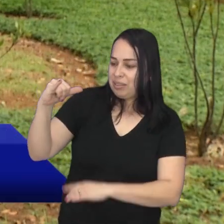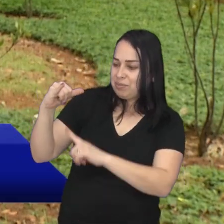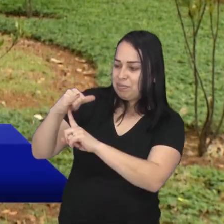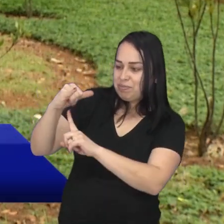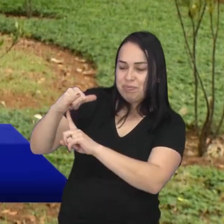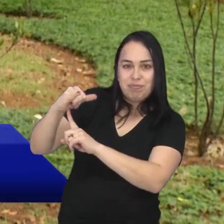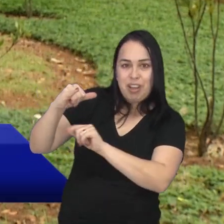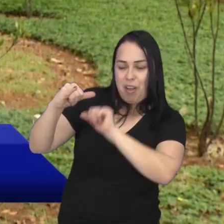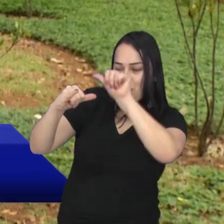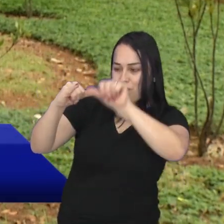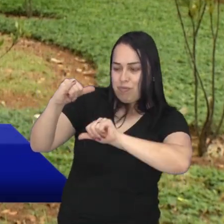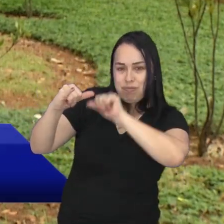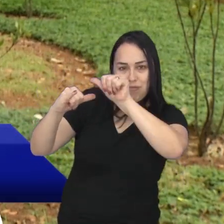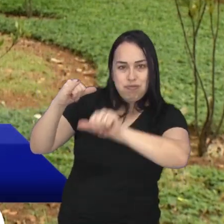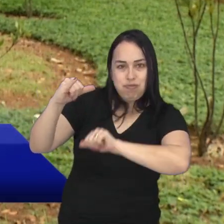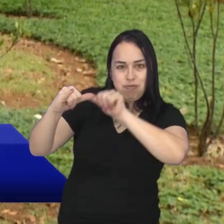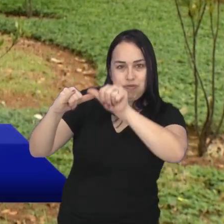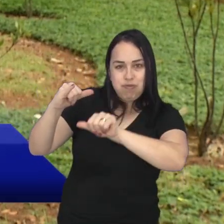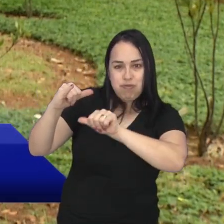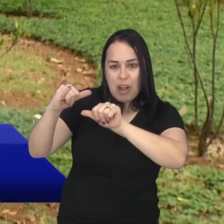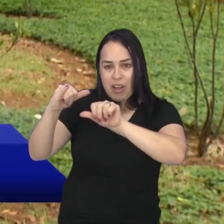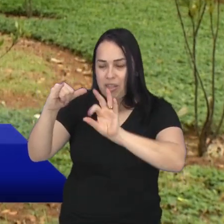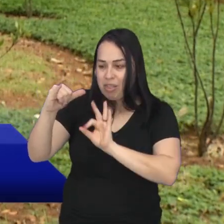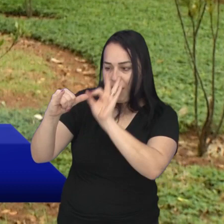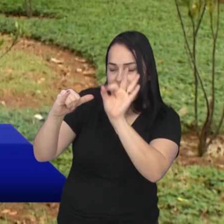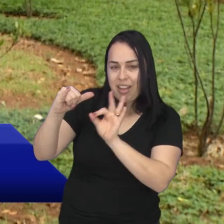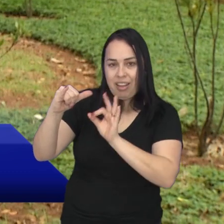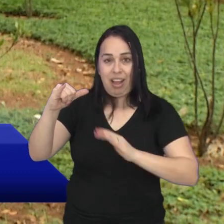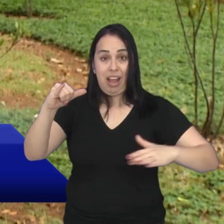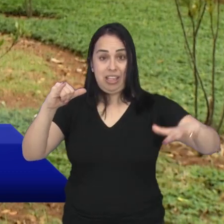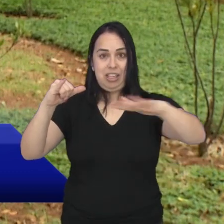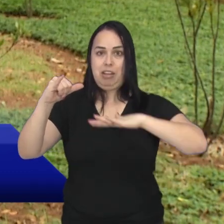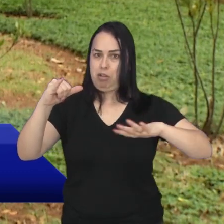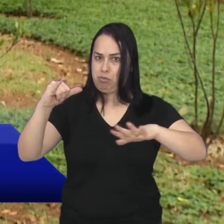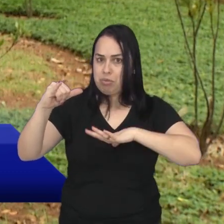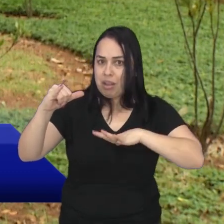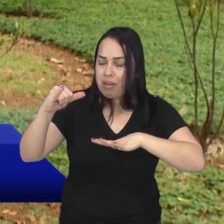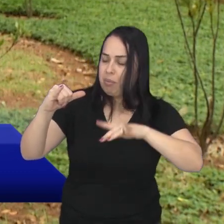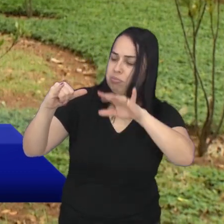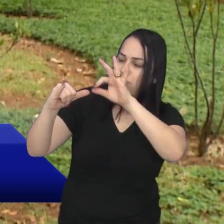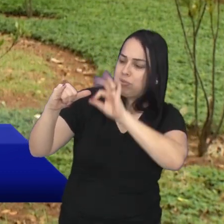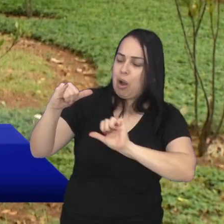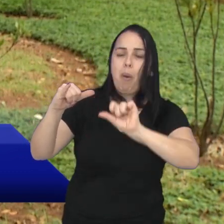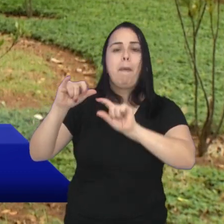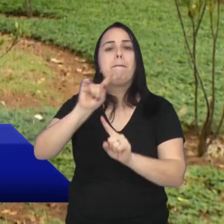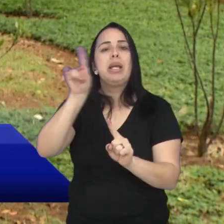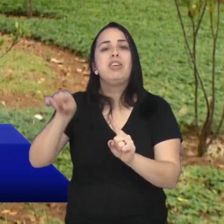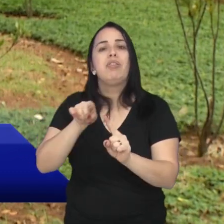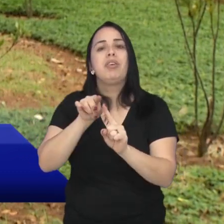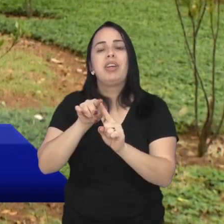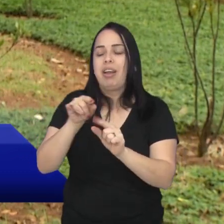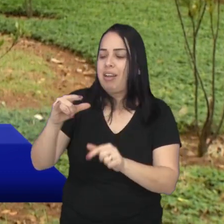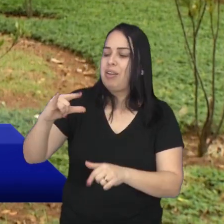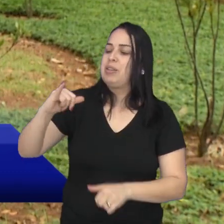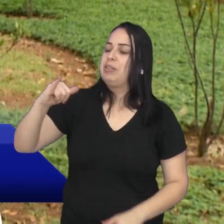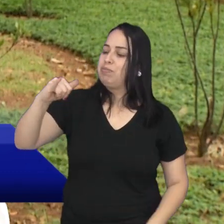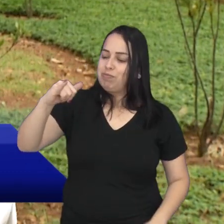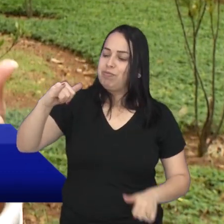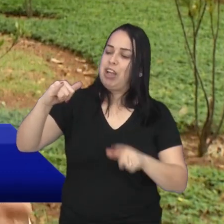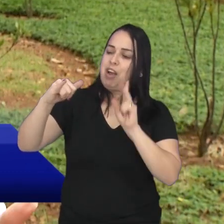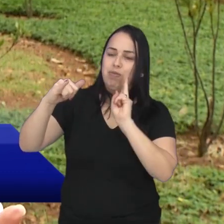os reparos nos monumentos aqui do Parque Santos Dumont, na região central da cidade, com o objetivo